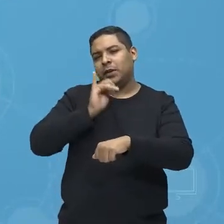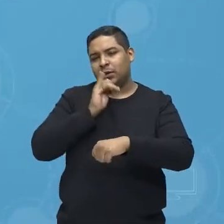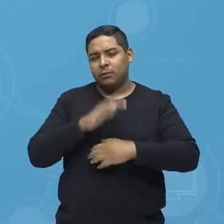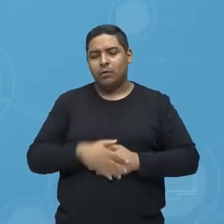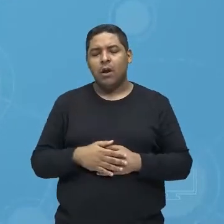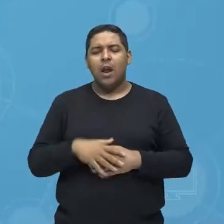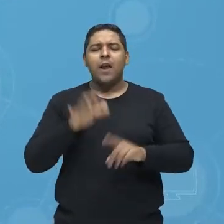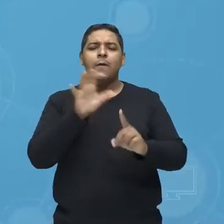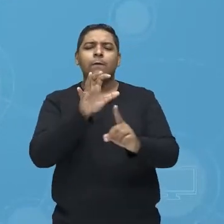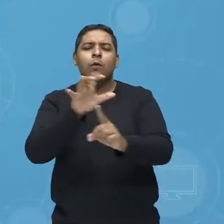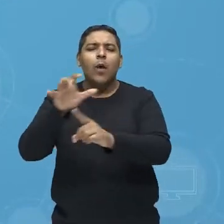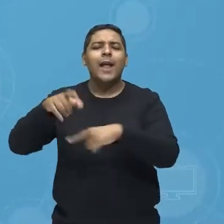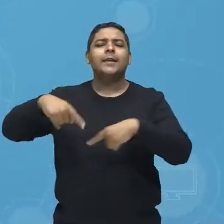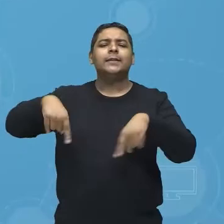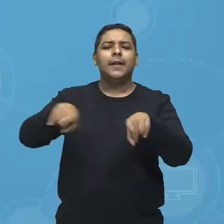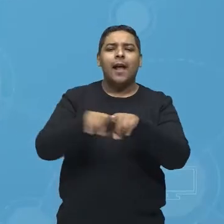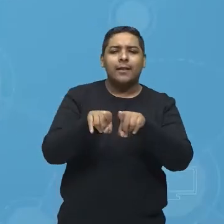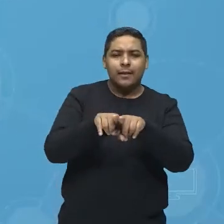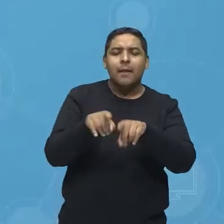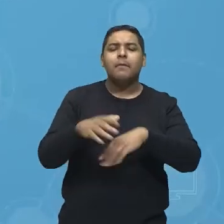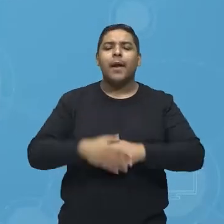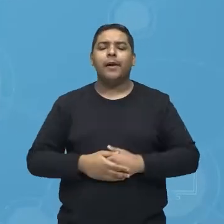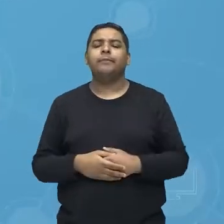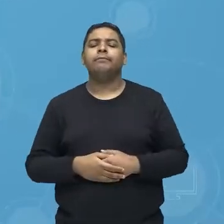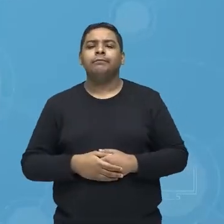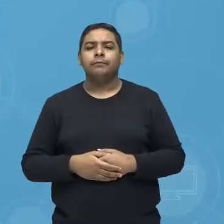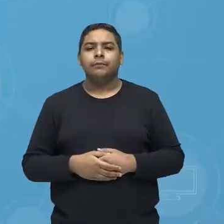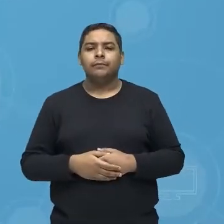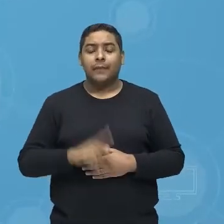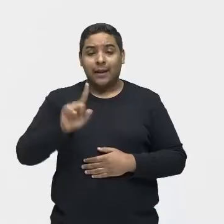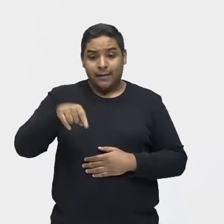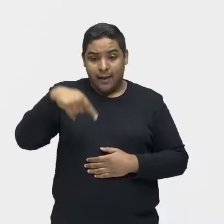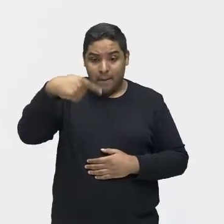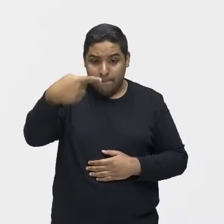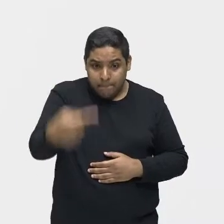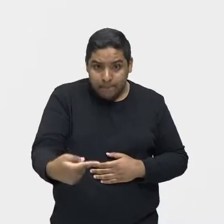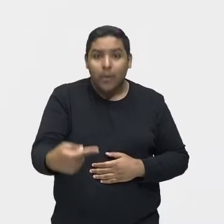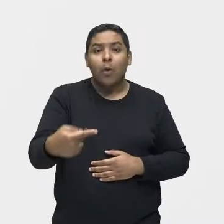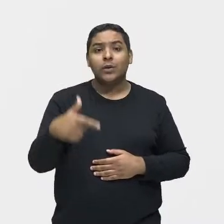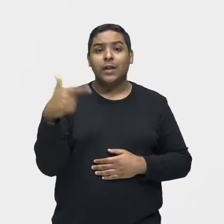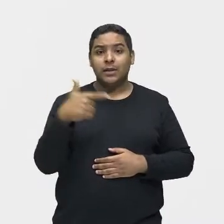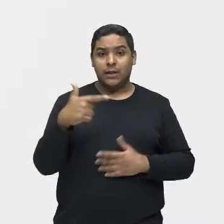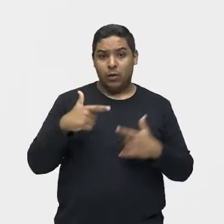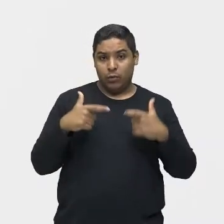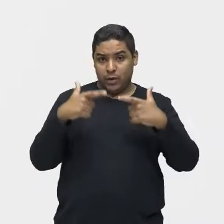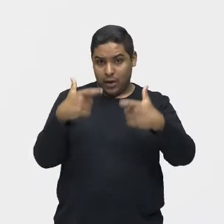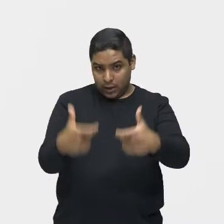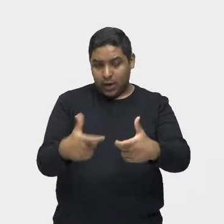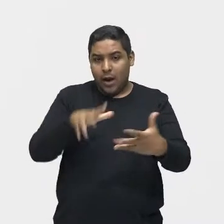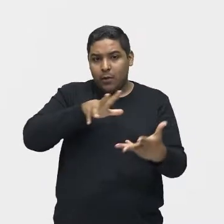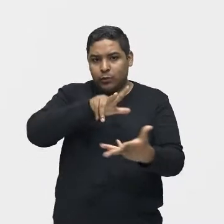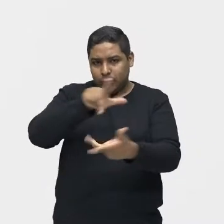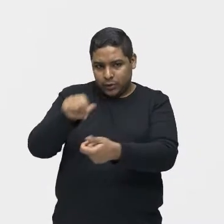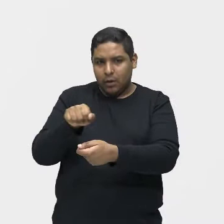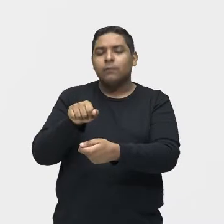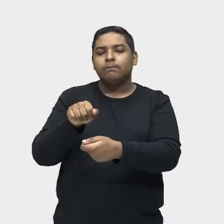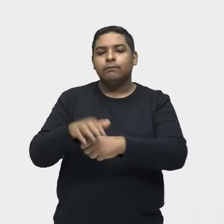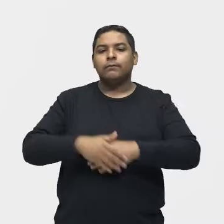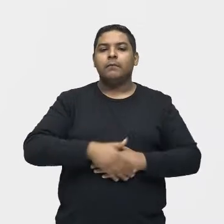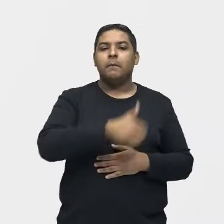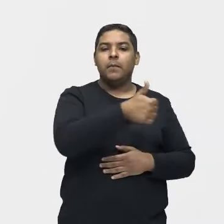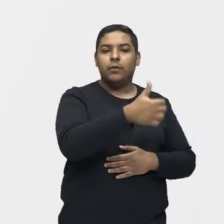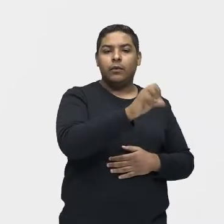influenciados, né, pelos Estados Unidos da América, a gente vai verificar que após aí a Segunda Guerra Mundial, né, que ocorreu aí